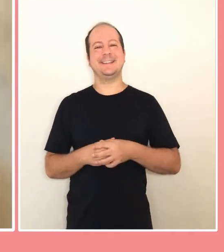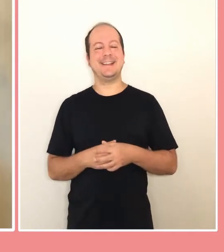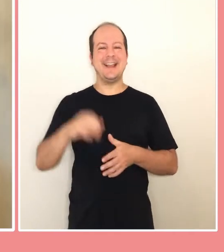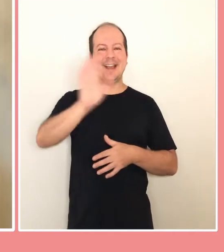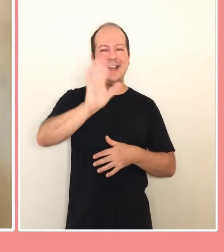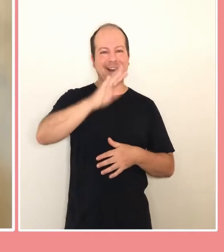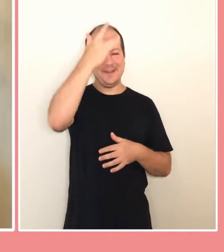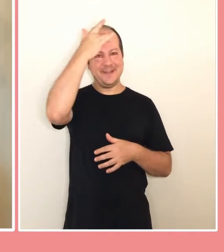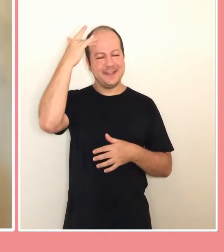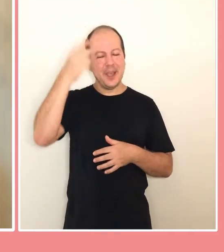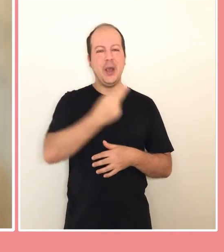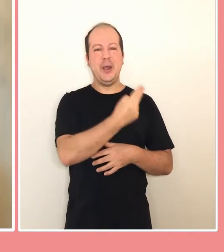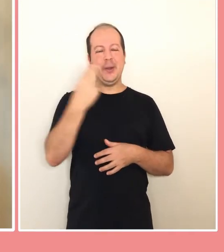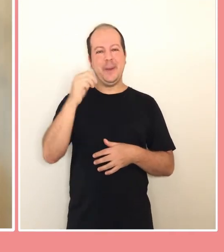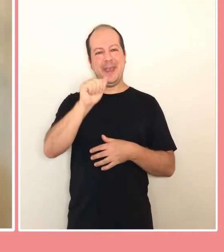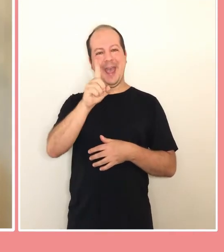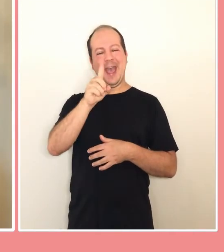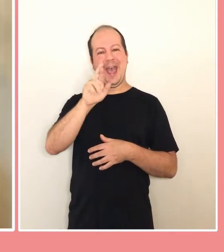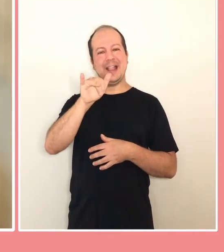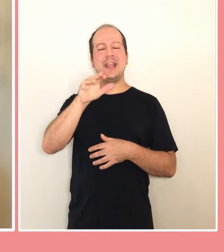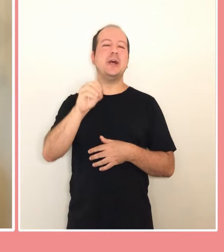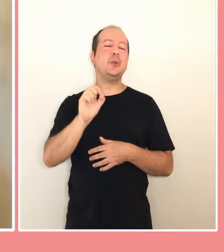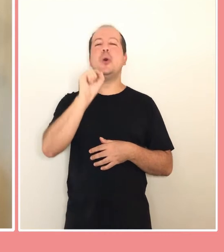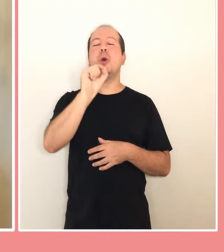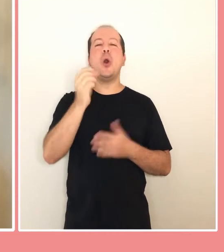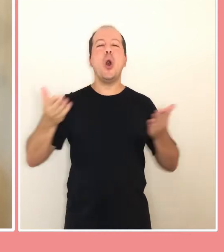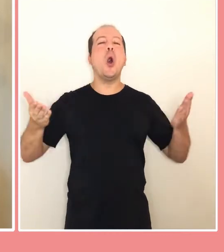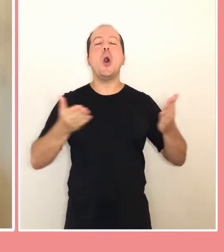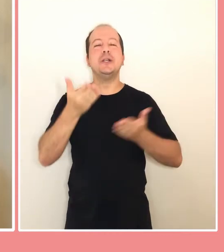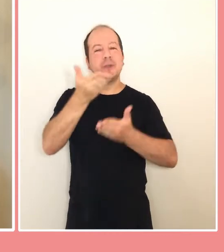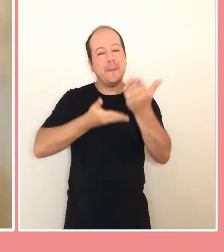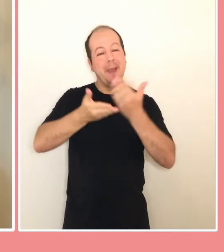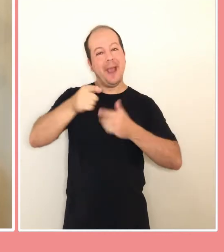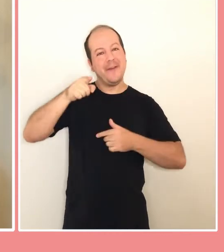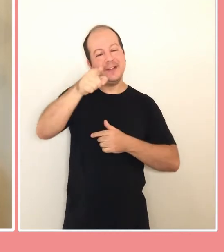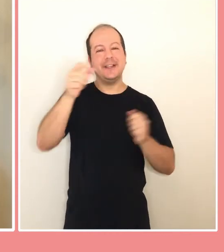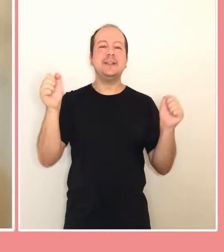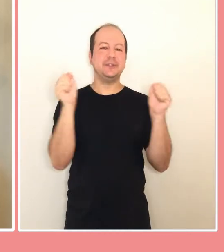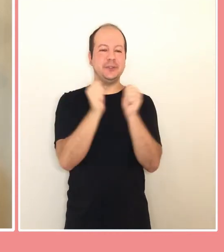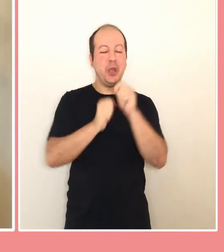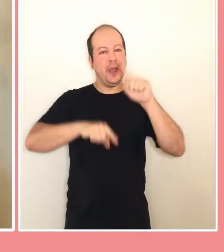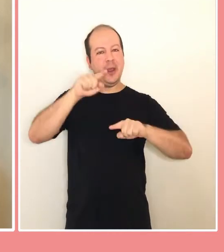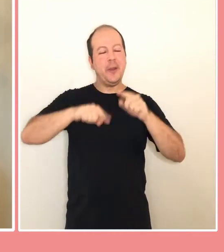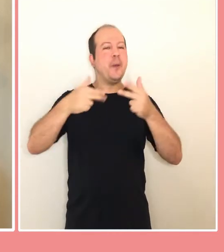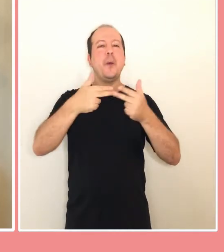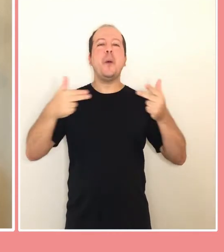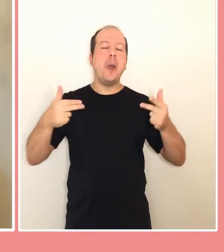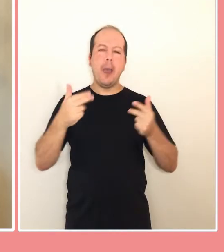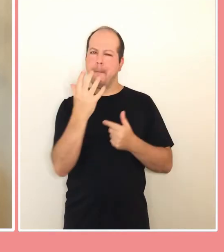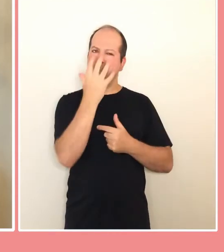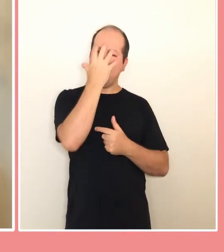Olá pessoal, meu nome é Adriano Castelo Branco e hoje vou compartilhar com vocês um instrumento denominado